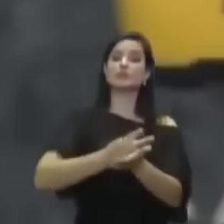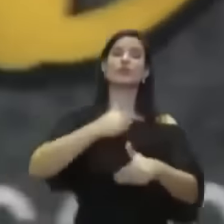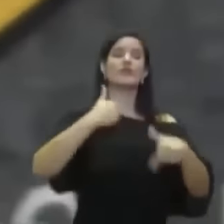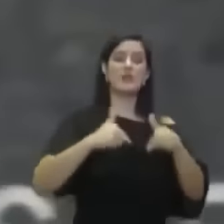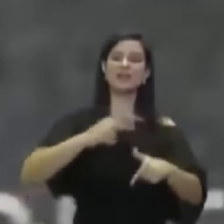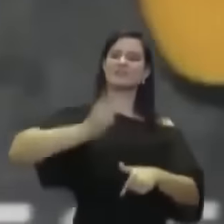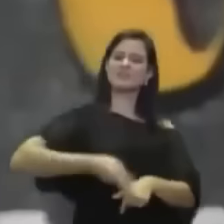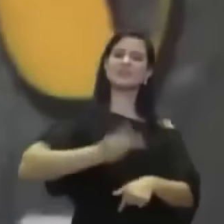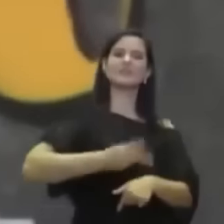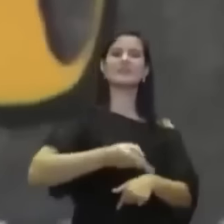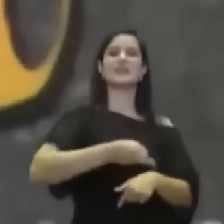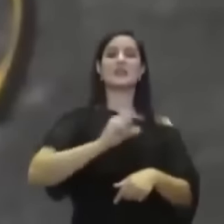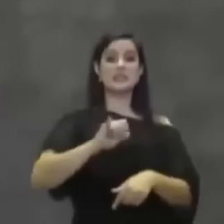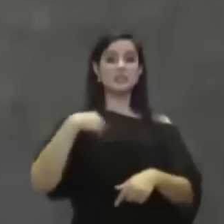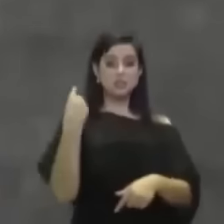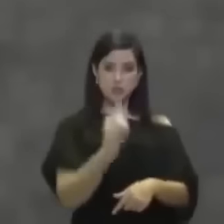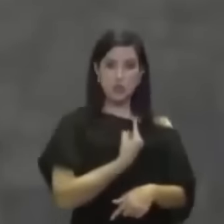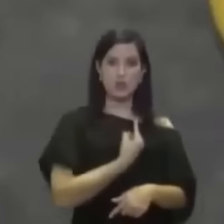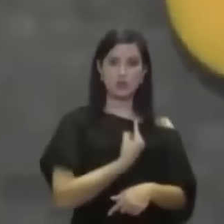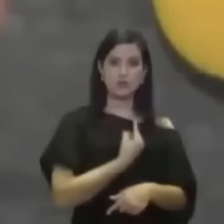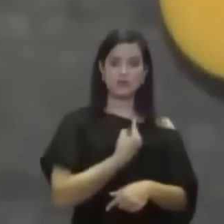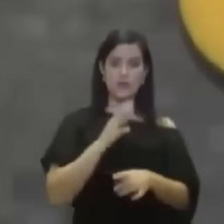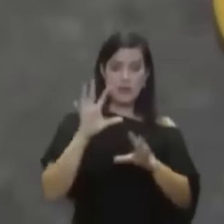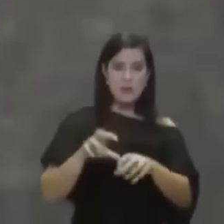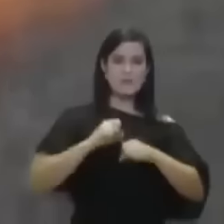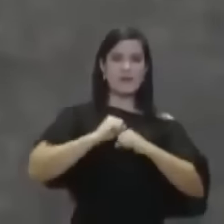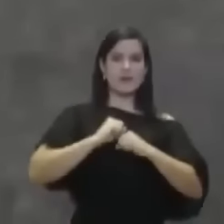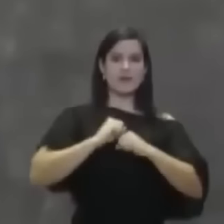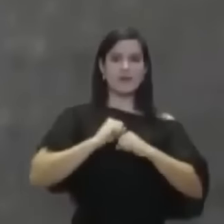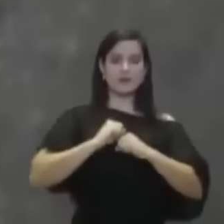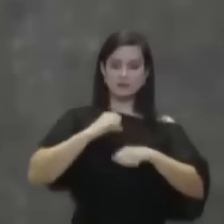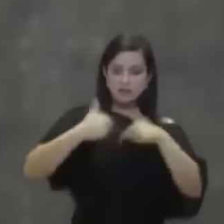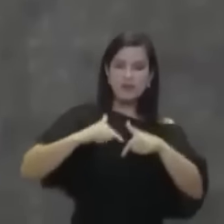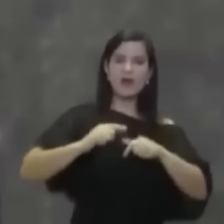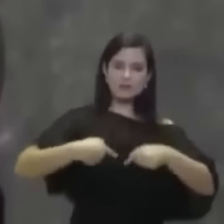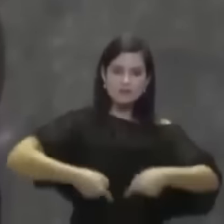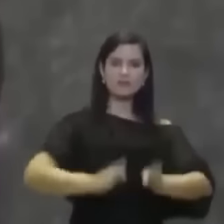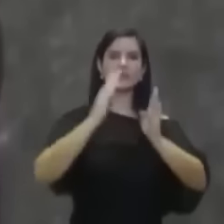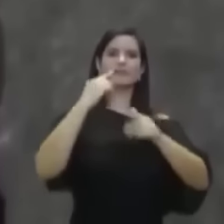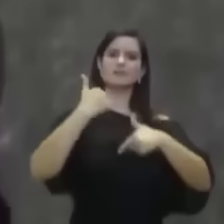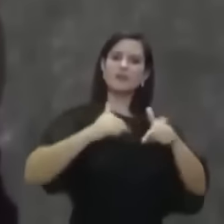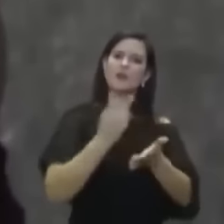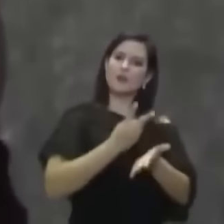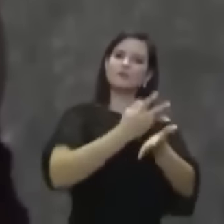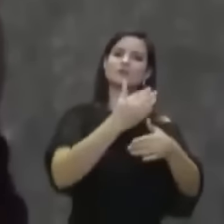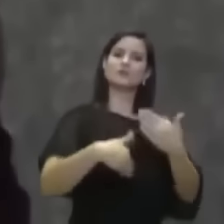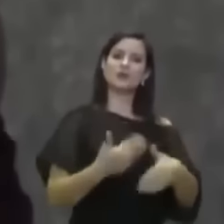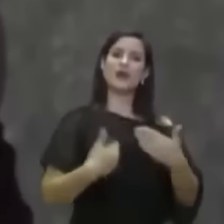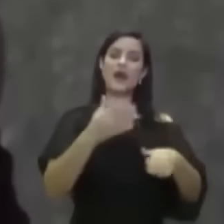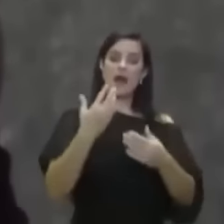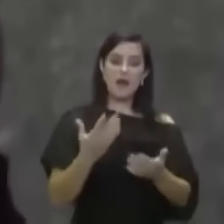obra. Se nós tombarmos, a obra de Deus prossegue. Esta palavra é viva, esta palavra é